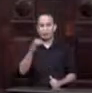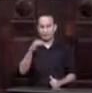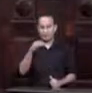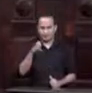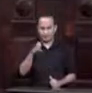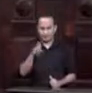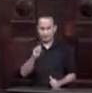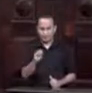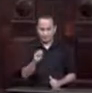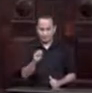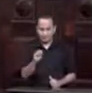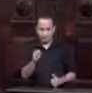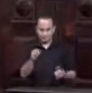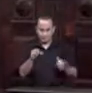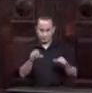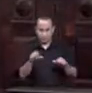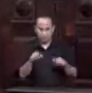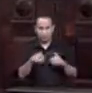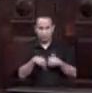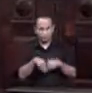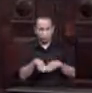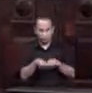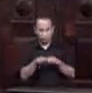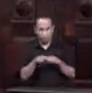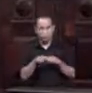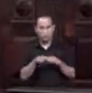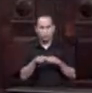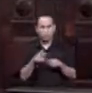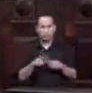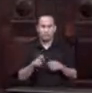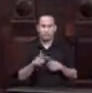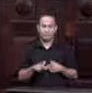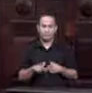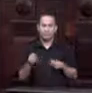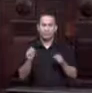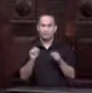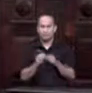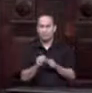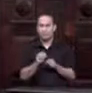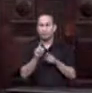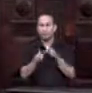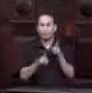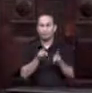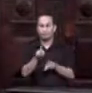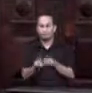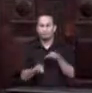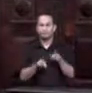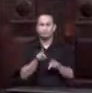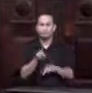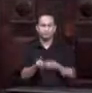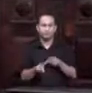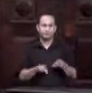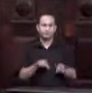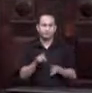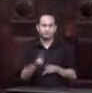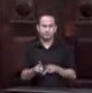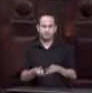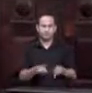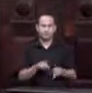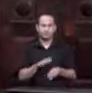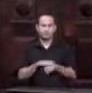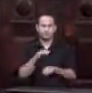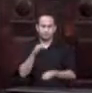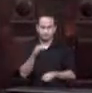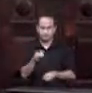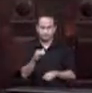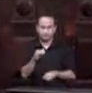crise exclusiva do Executivo. E isso faz com que a população seja aquela que pague essa conta, na verdade.